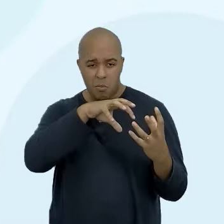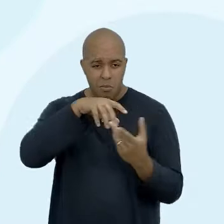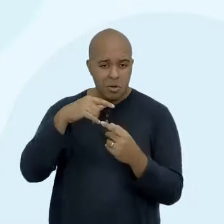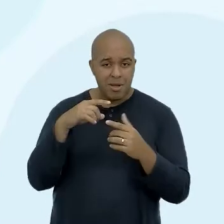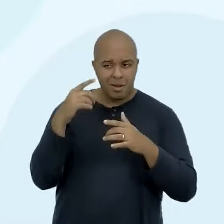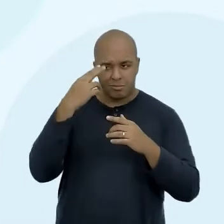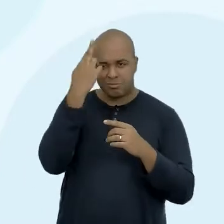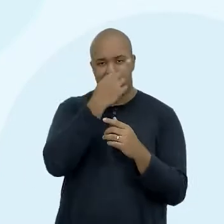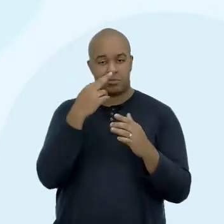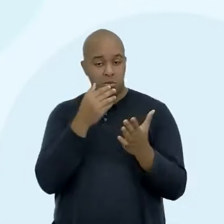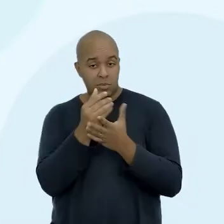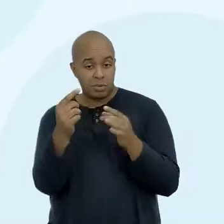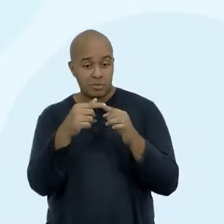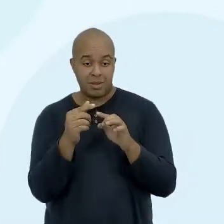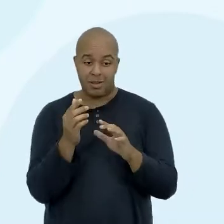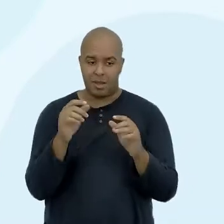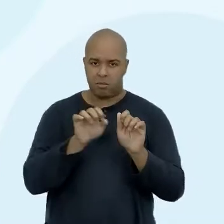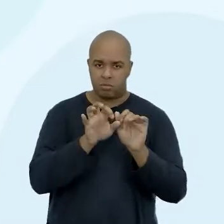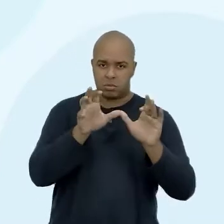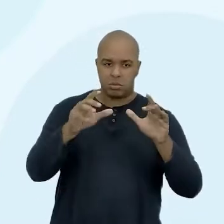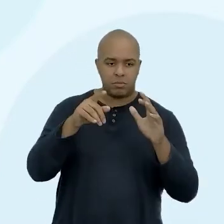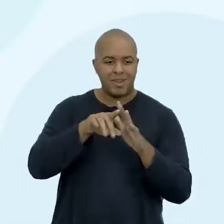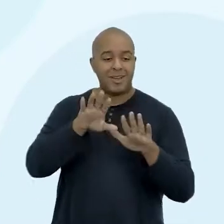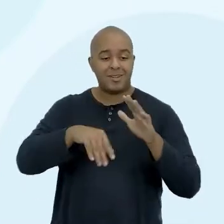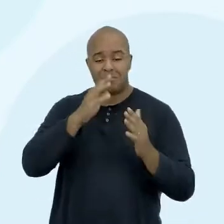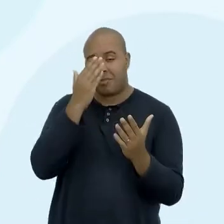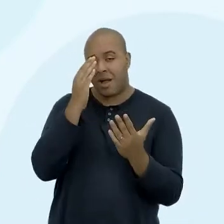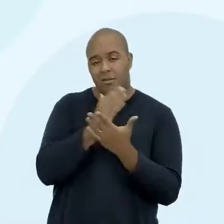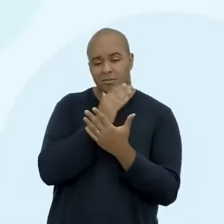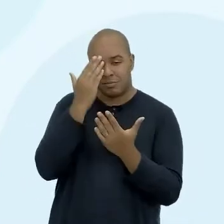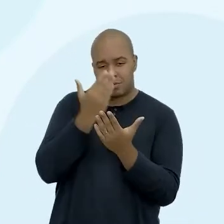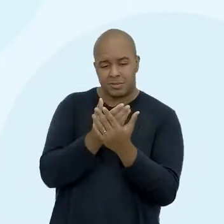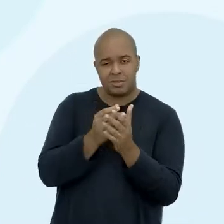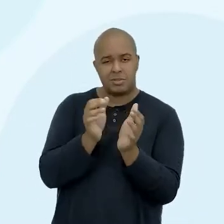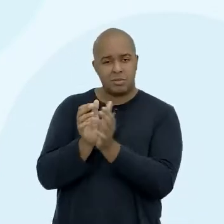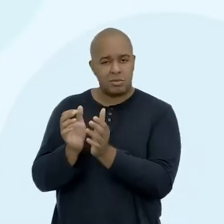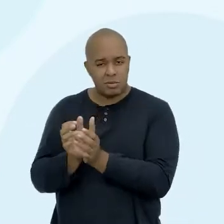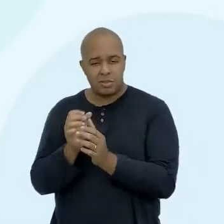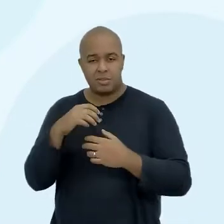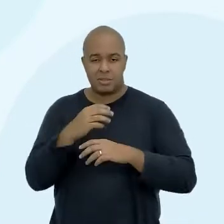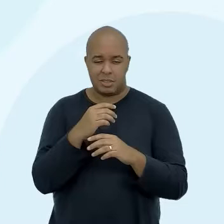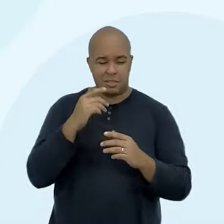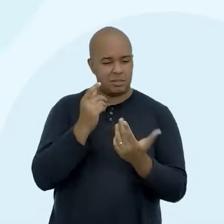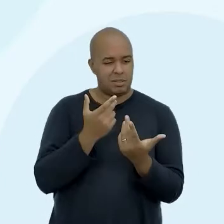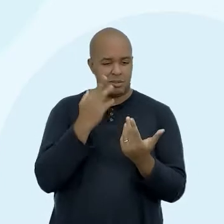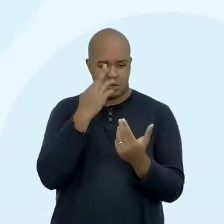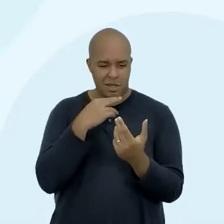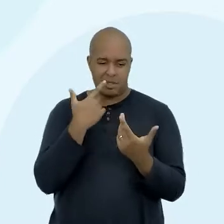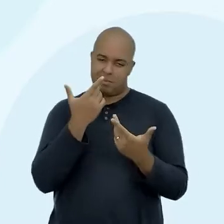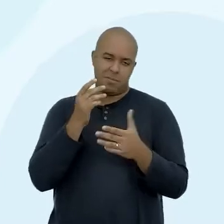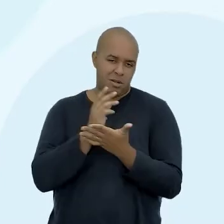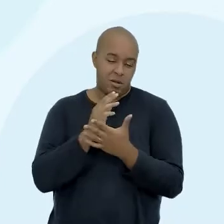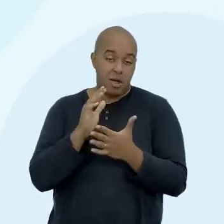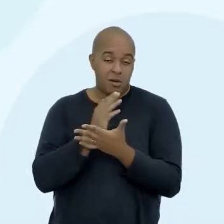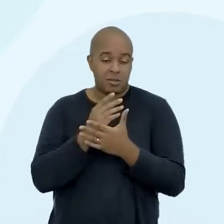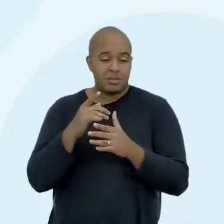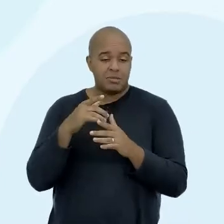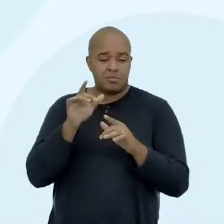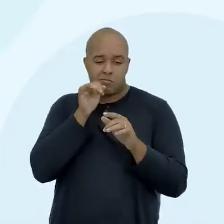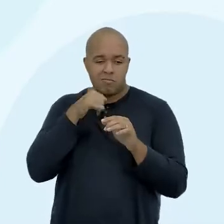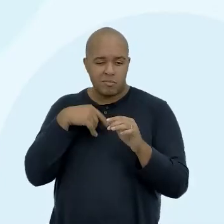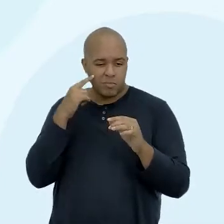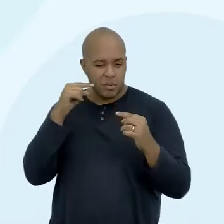conceito de raça passou a ser amplamente desacreditado pela comunidade científica, de modo que seu emprego na